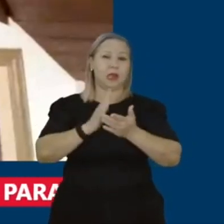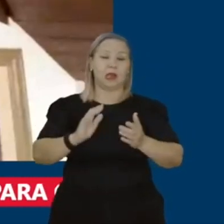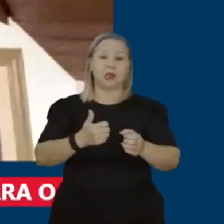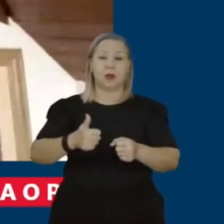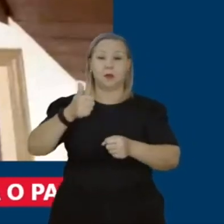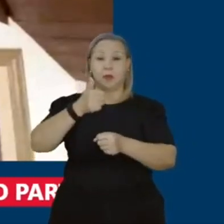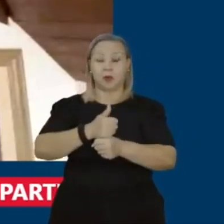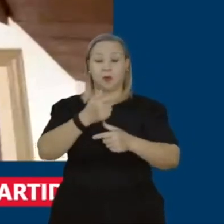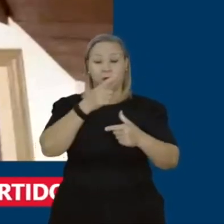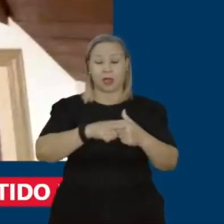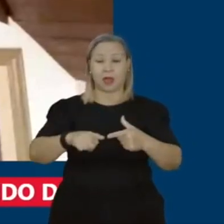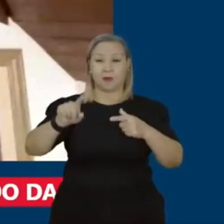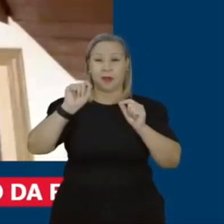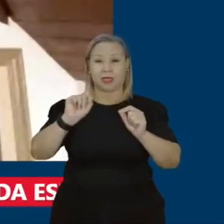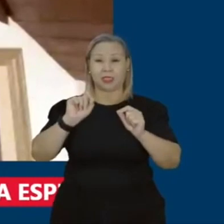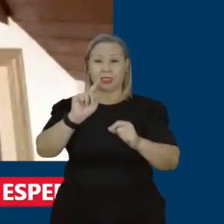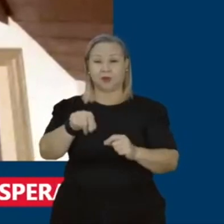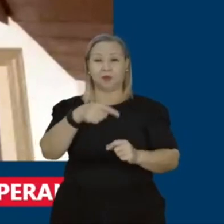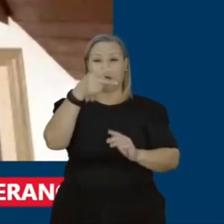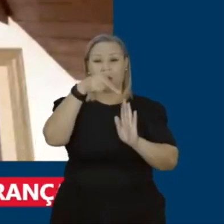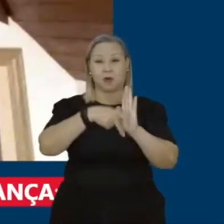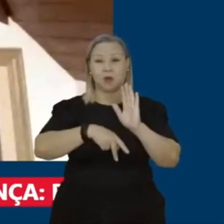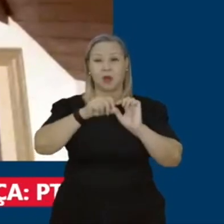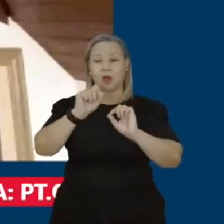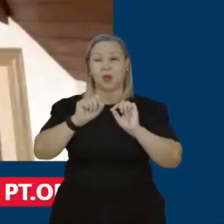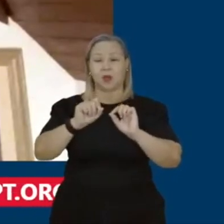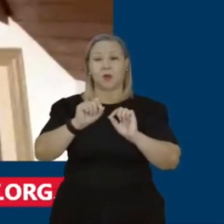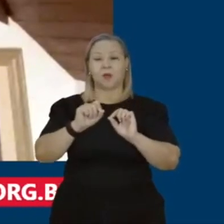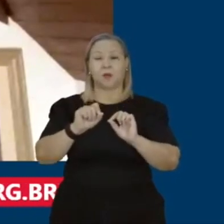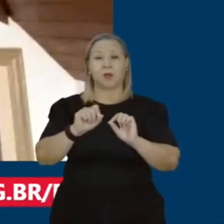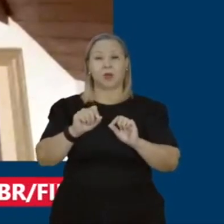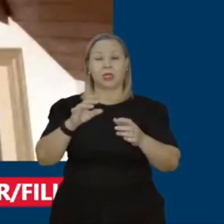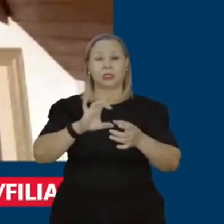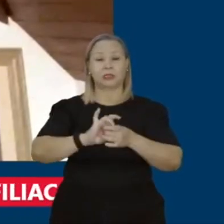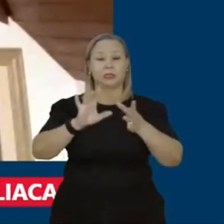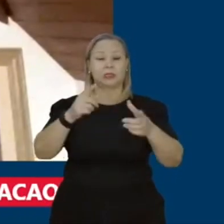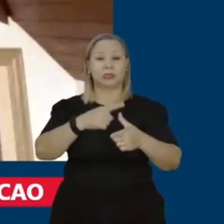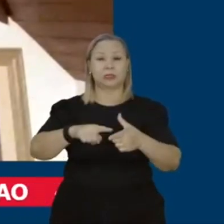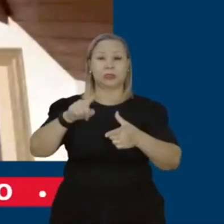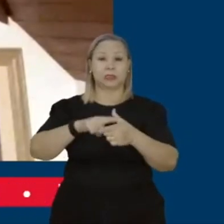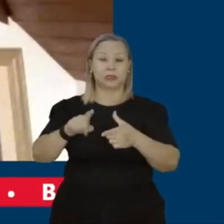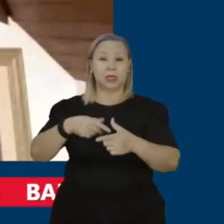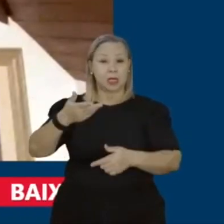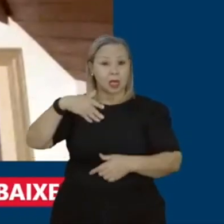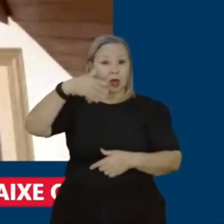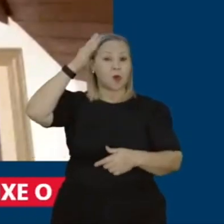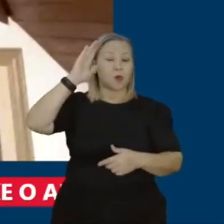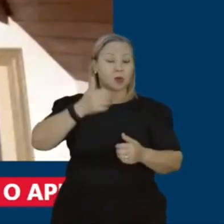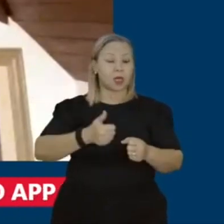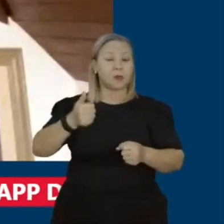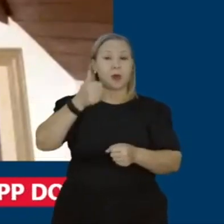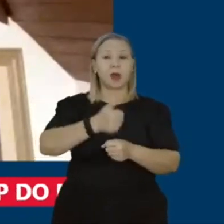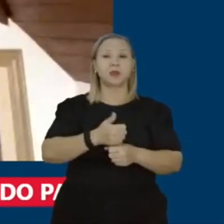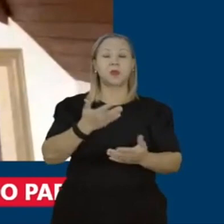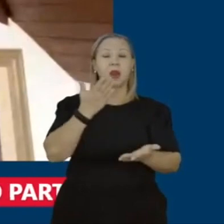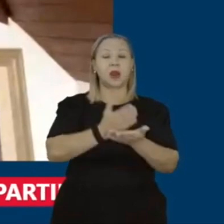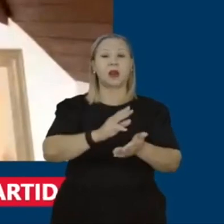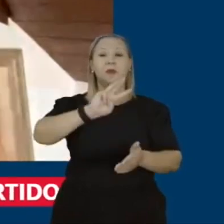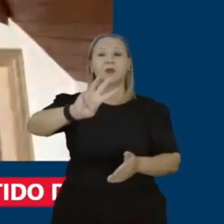a partilha, depois o projeto do Serra. Mas o Temer assume logo depois e acaba com esse